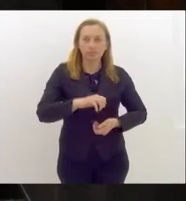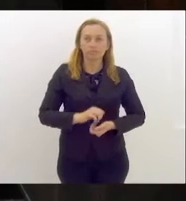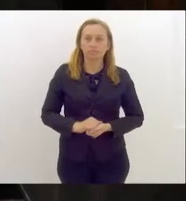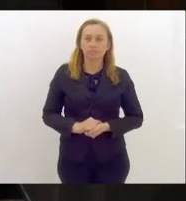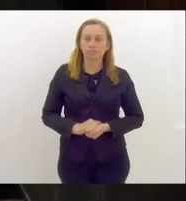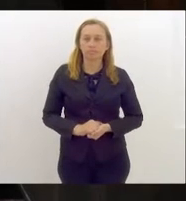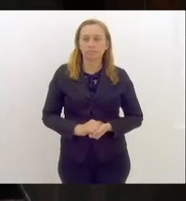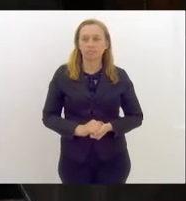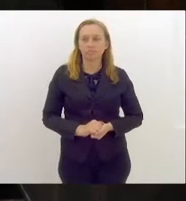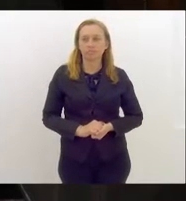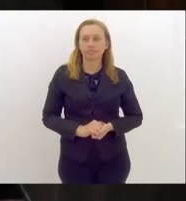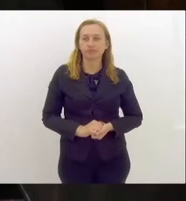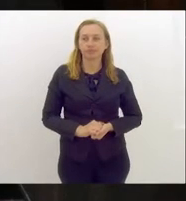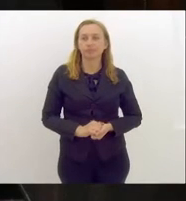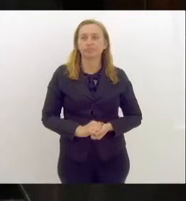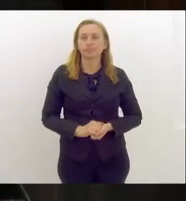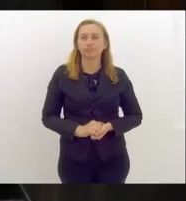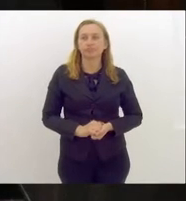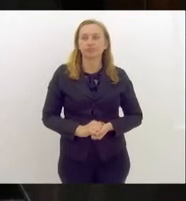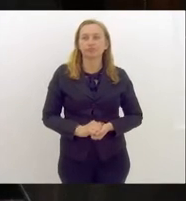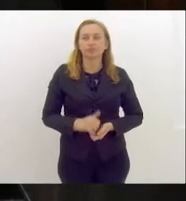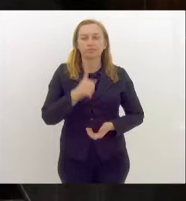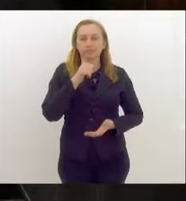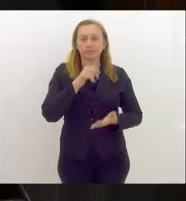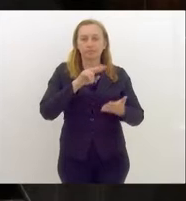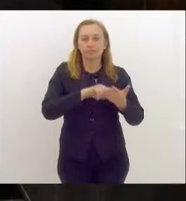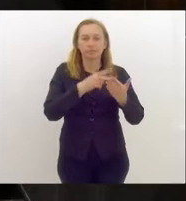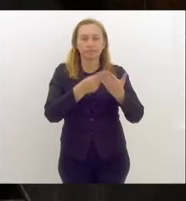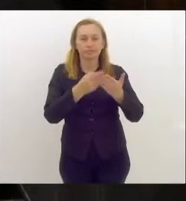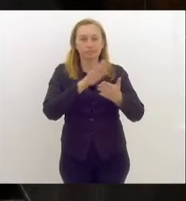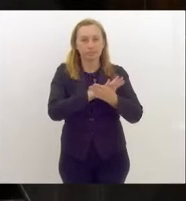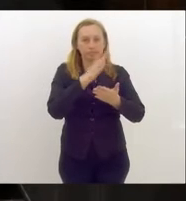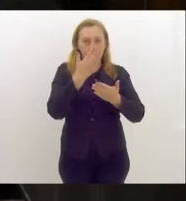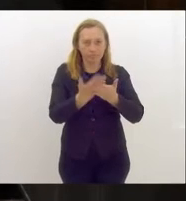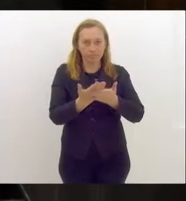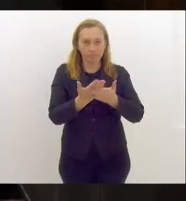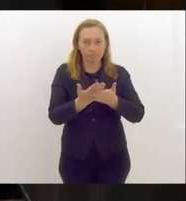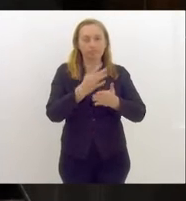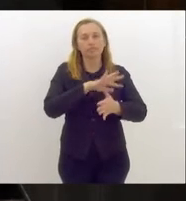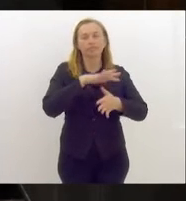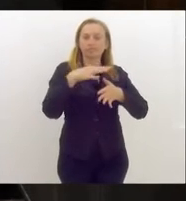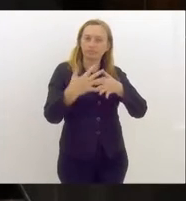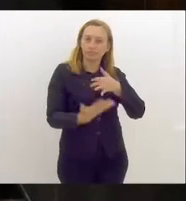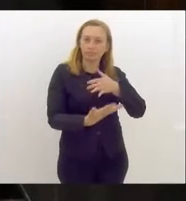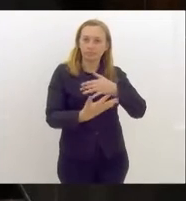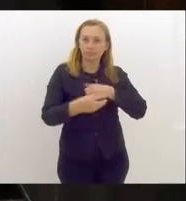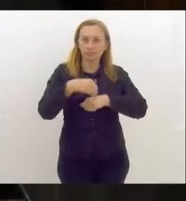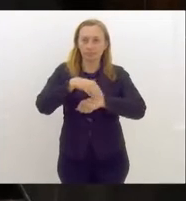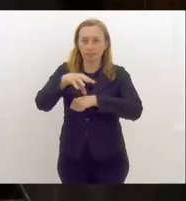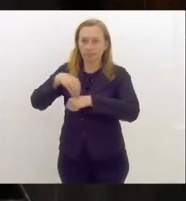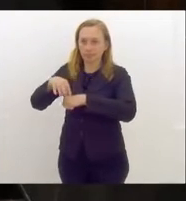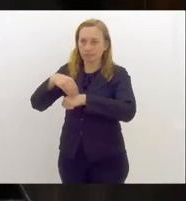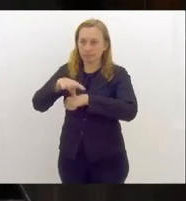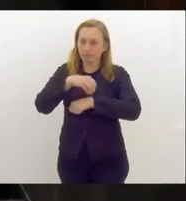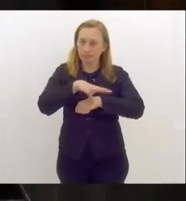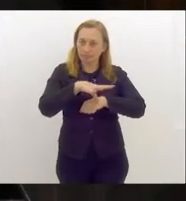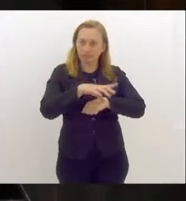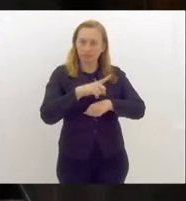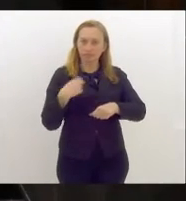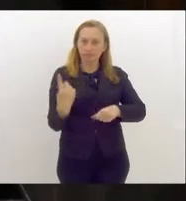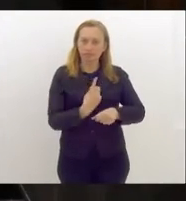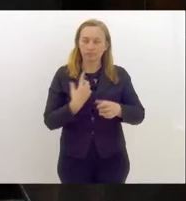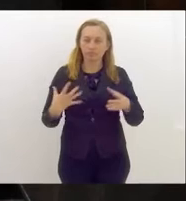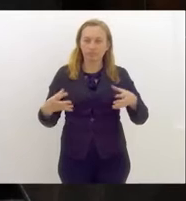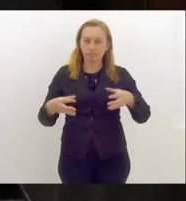remota senhora intérprete da linguagem de libras que